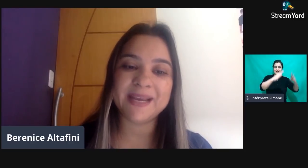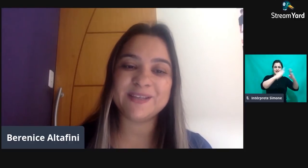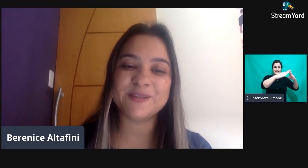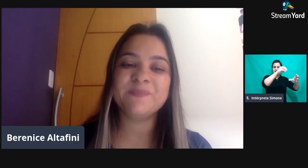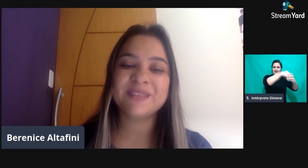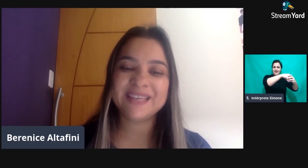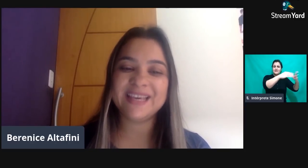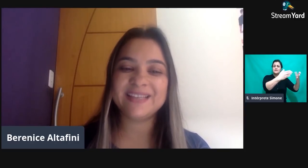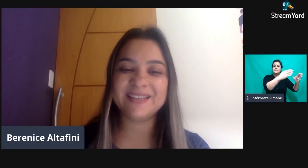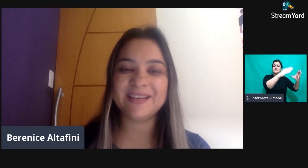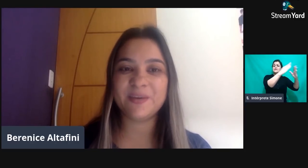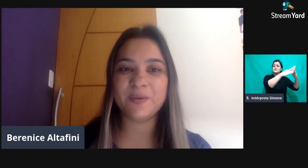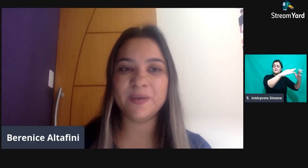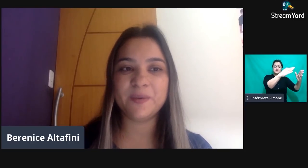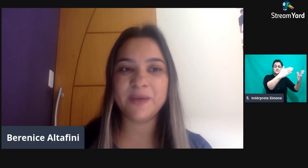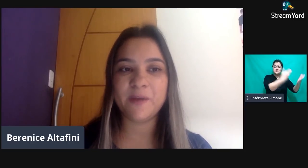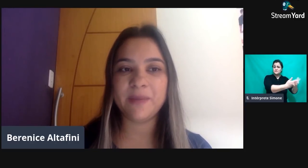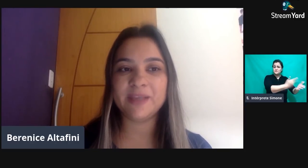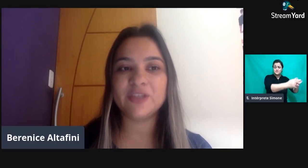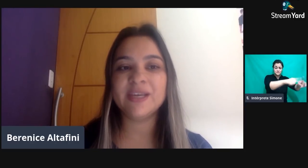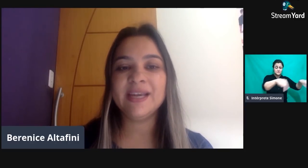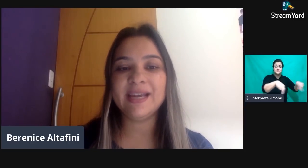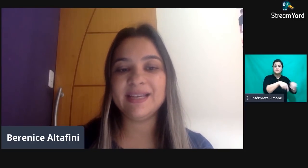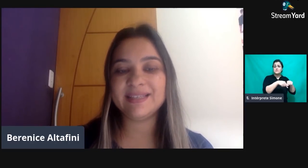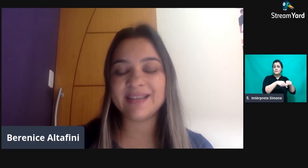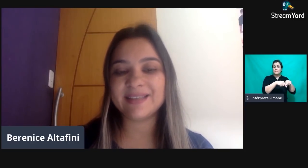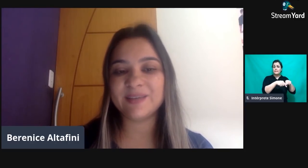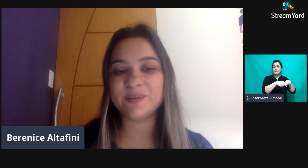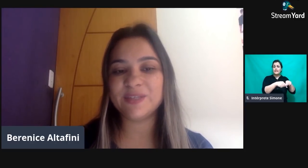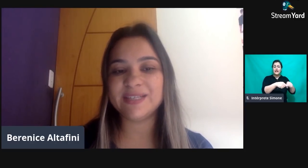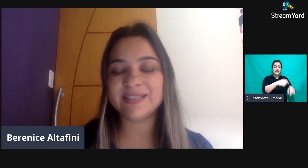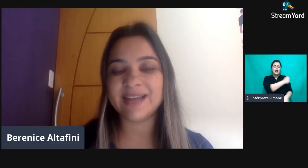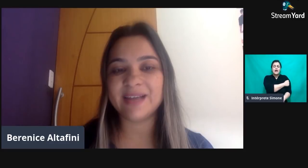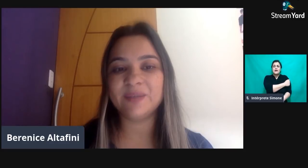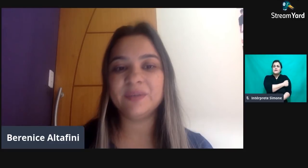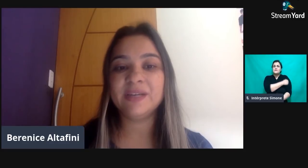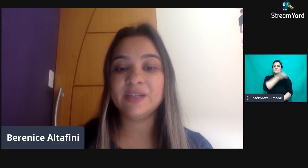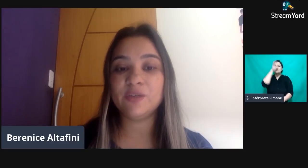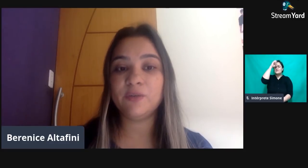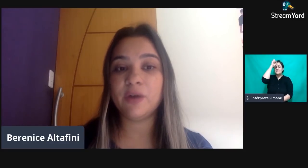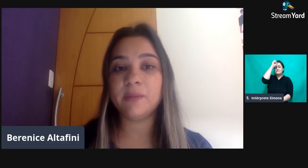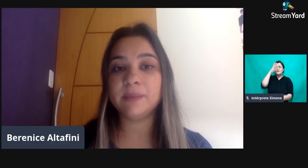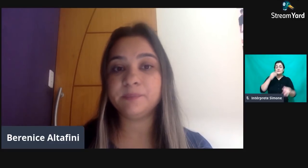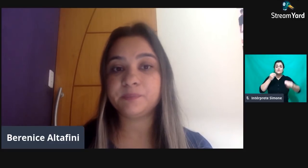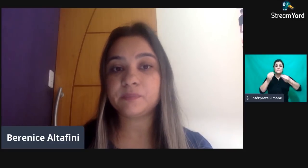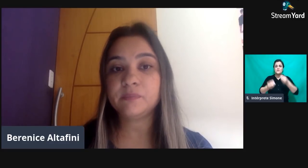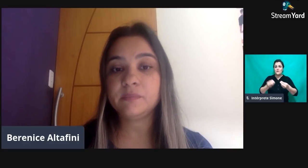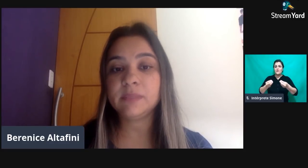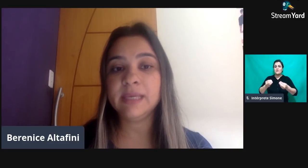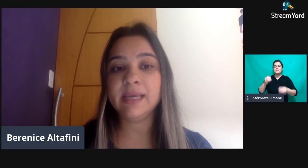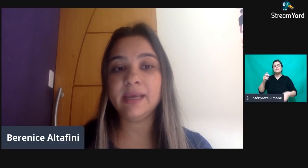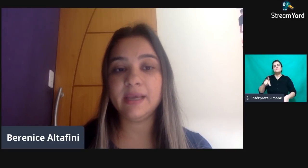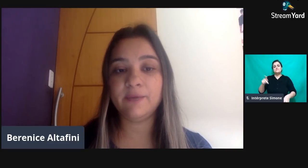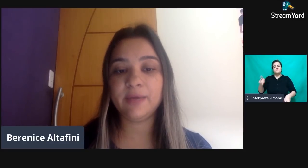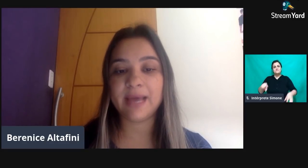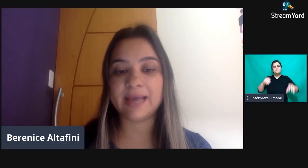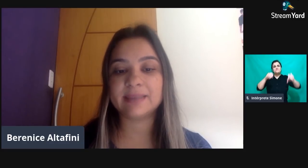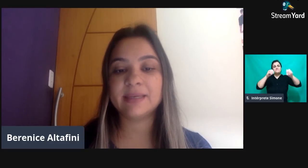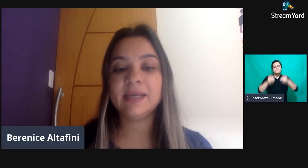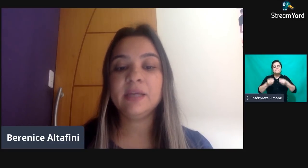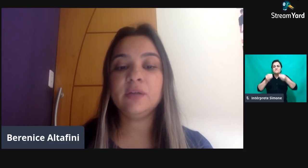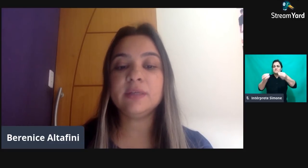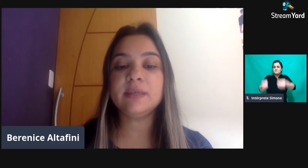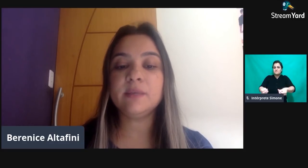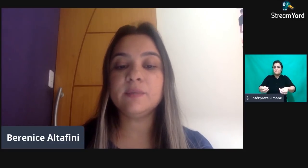aluno aprende que esse currículo realmente ele está sendo utilizado de forma